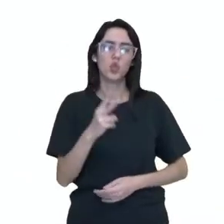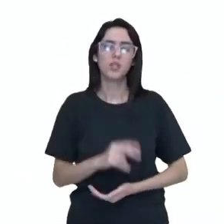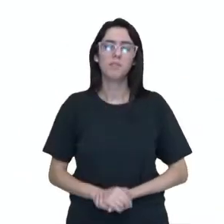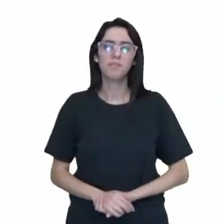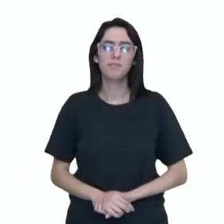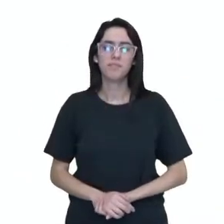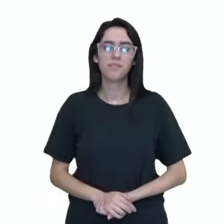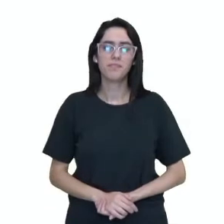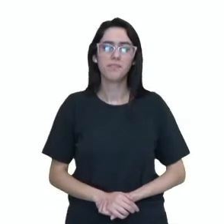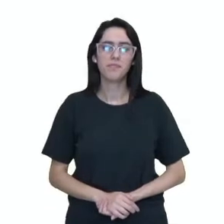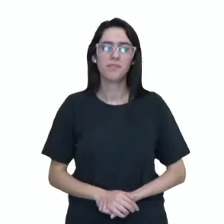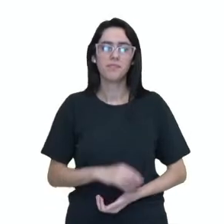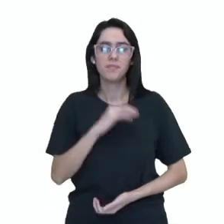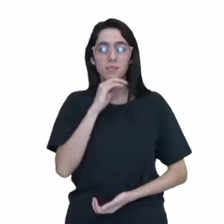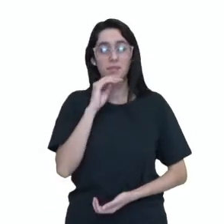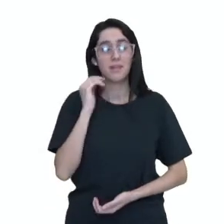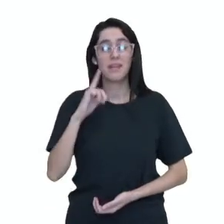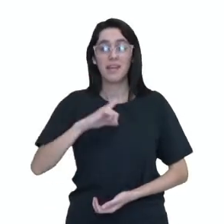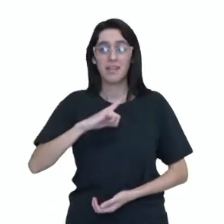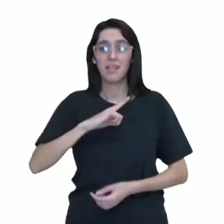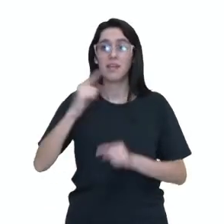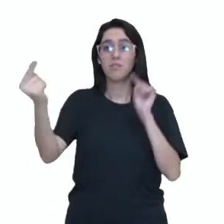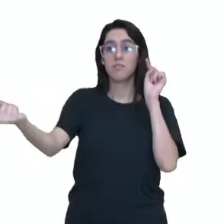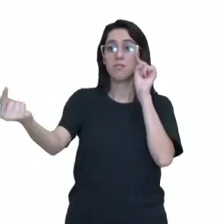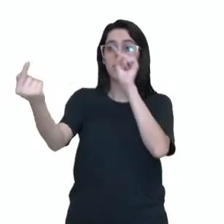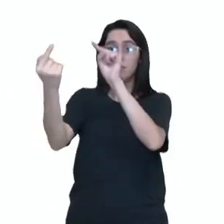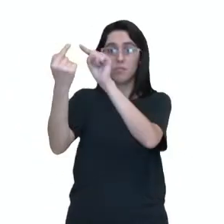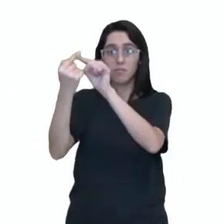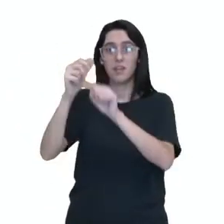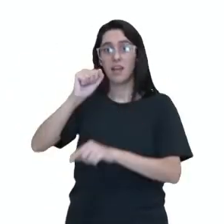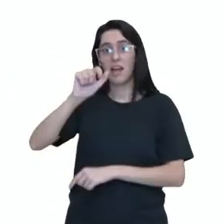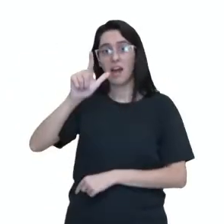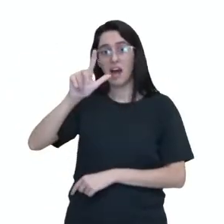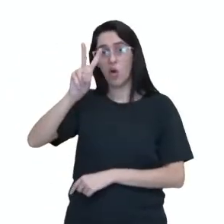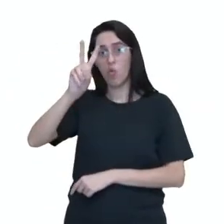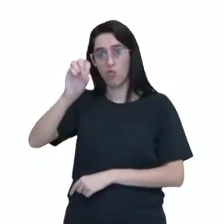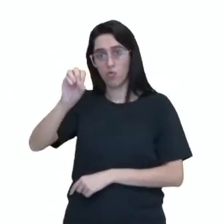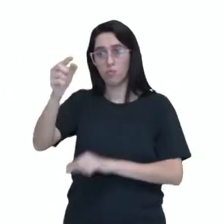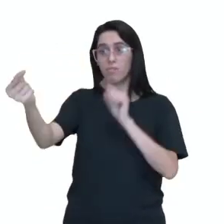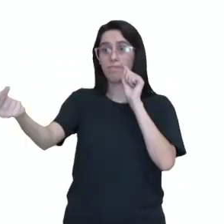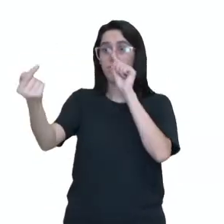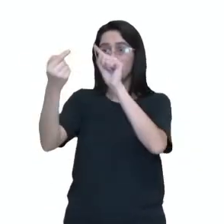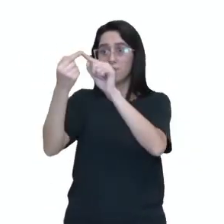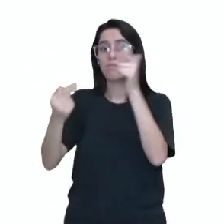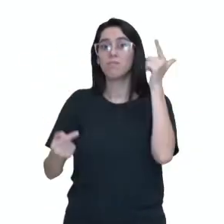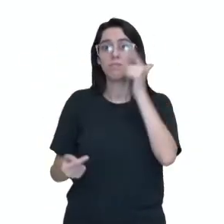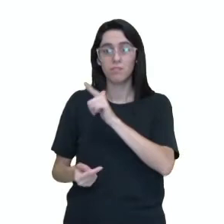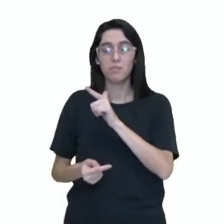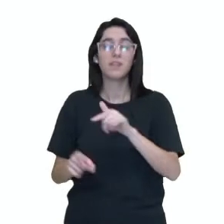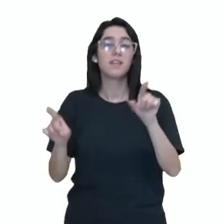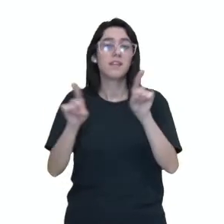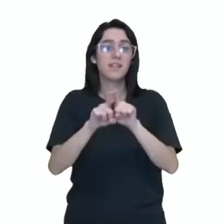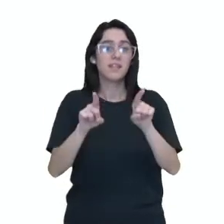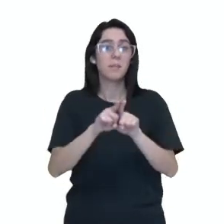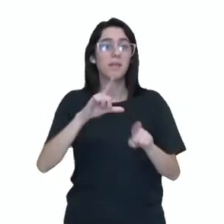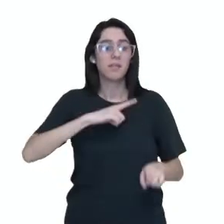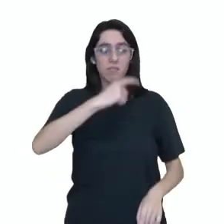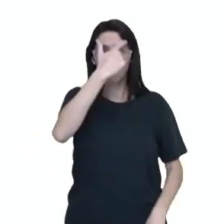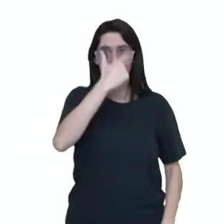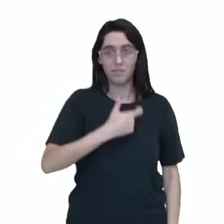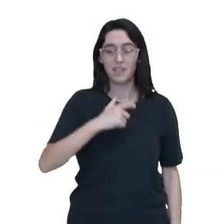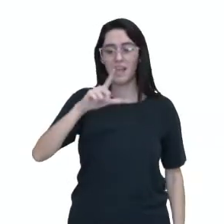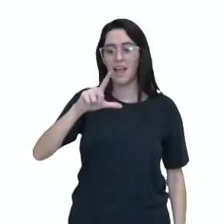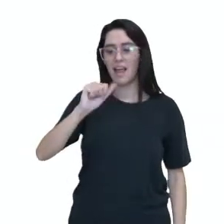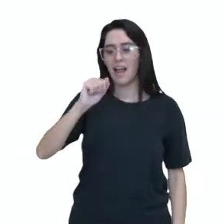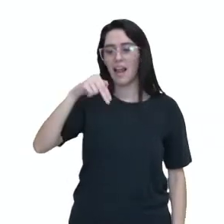modalidades. Eles possuem o alvo, que você vai acertar ou se aproximar, o lançador, que é quem faz